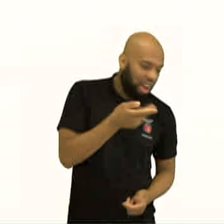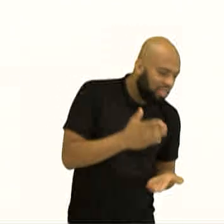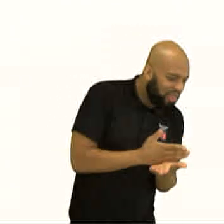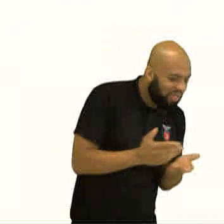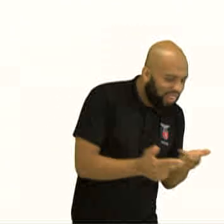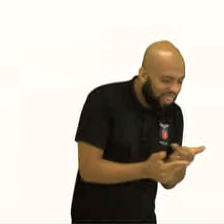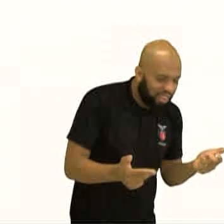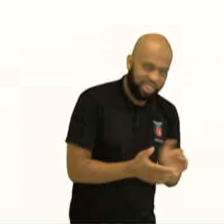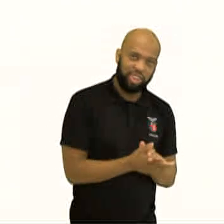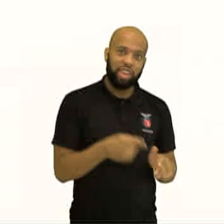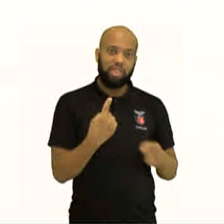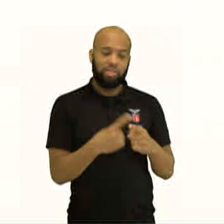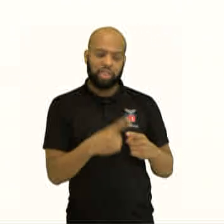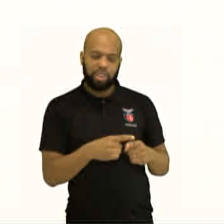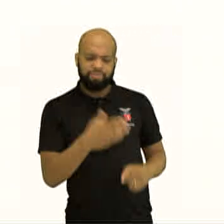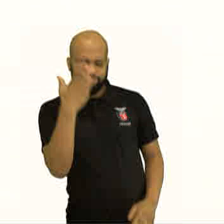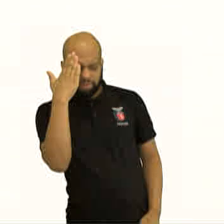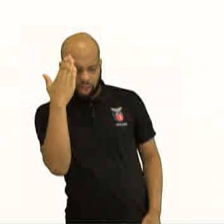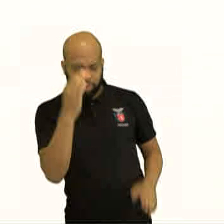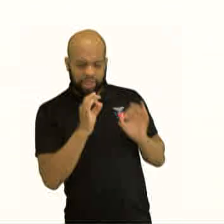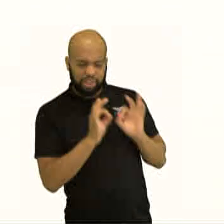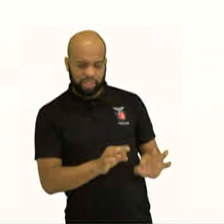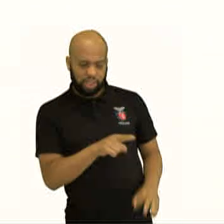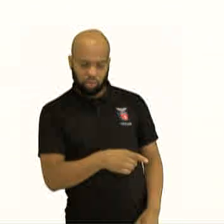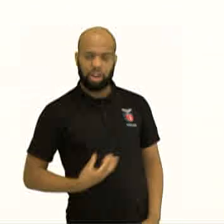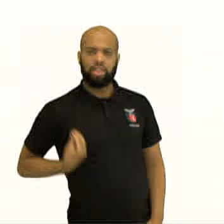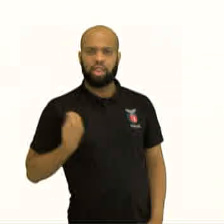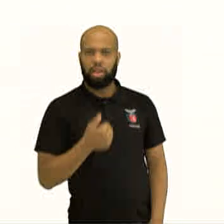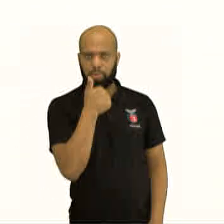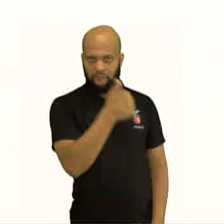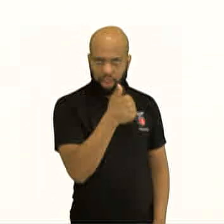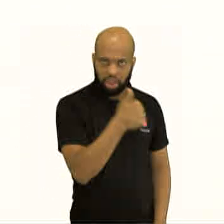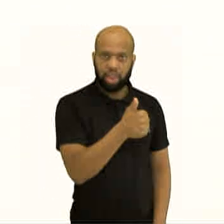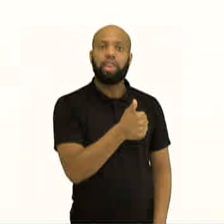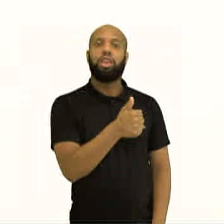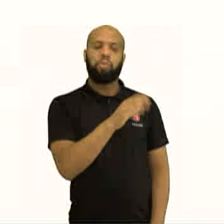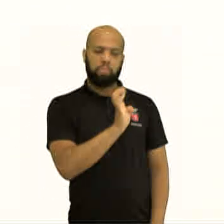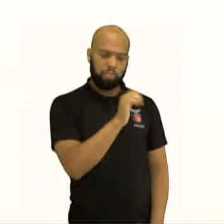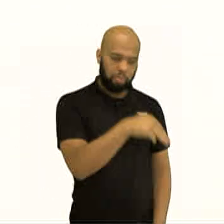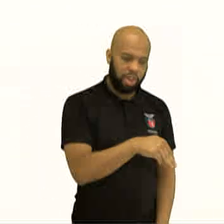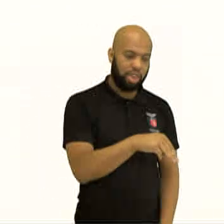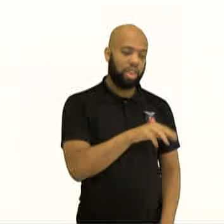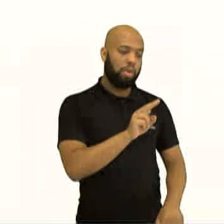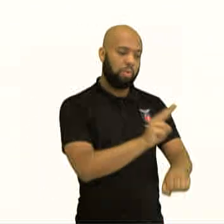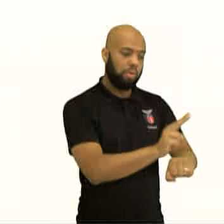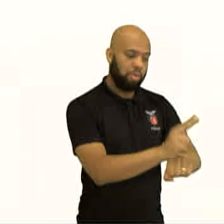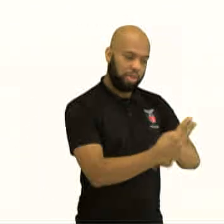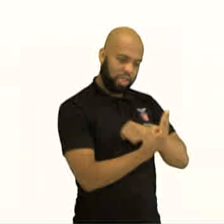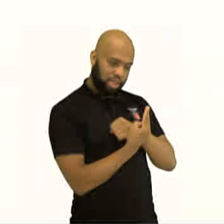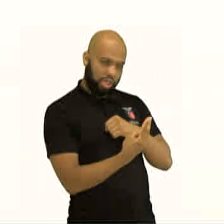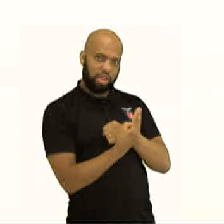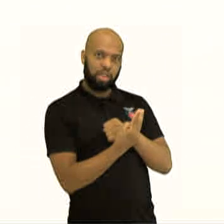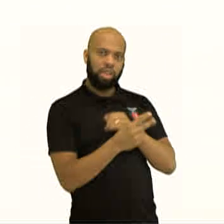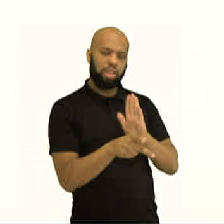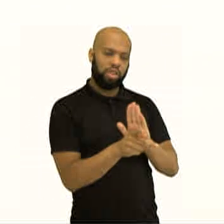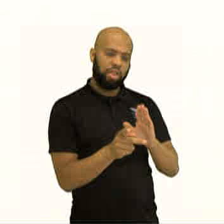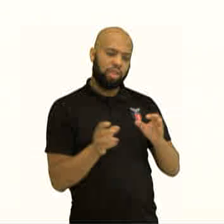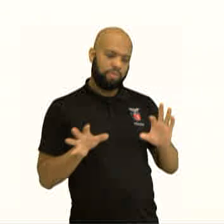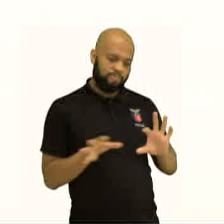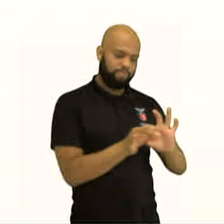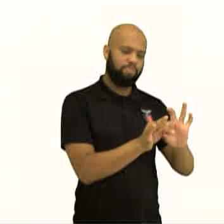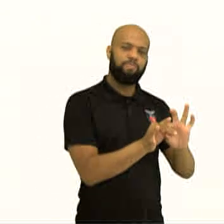palavra, só para ter certeza de que estava bem, protetoras as duas em nosso pacto de afeto.